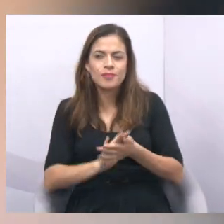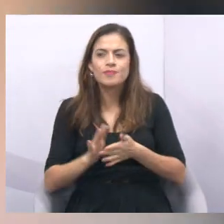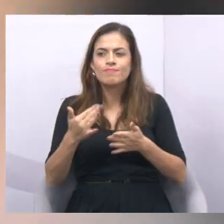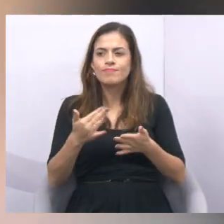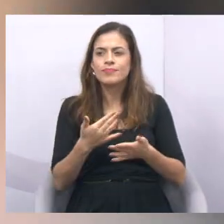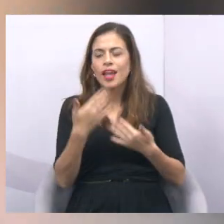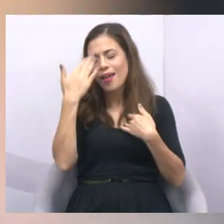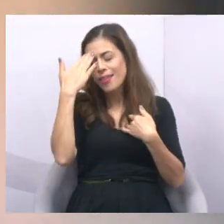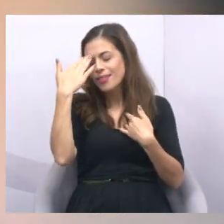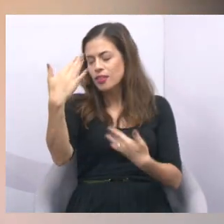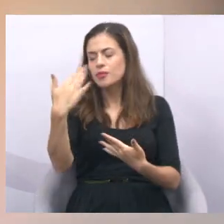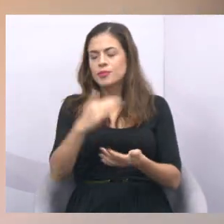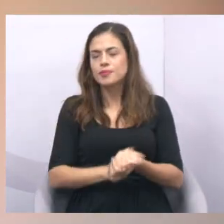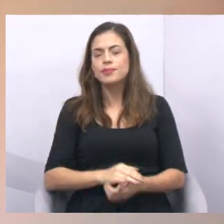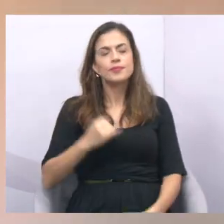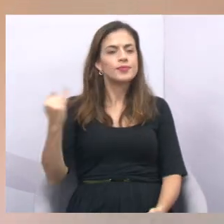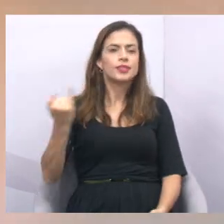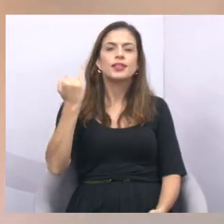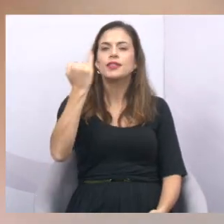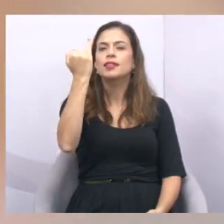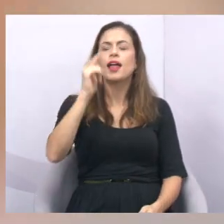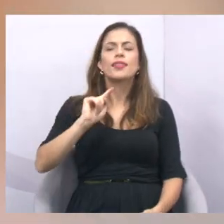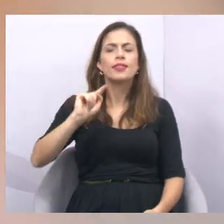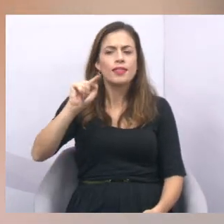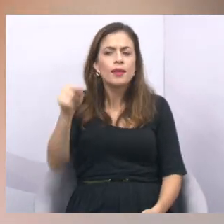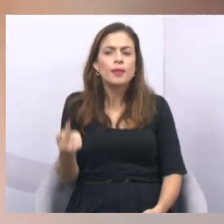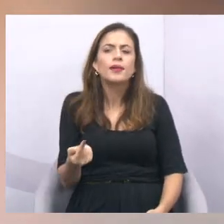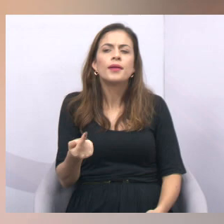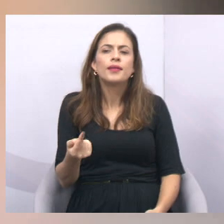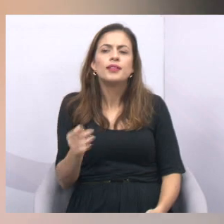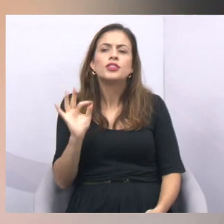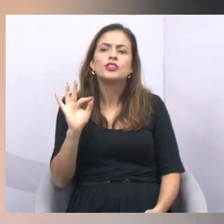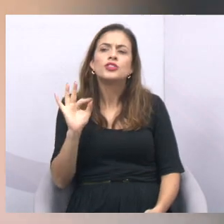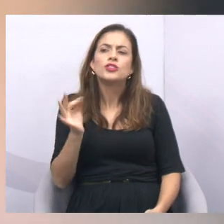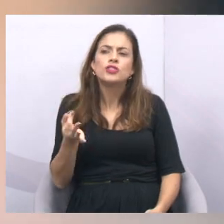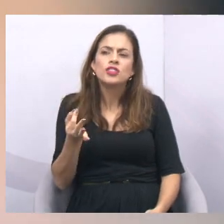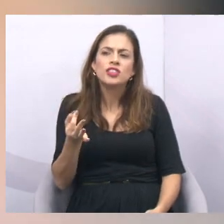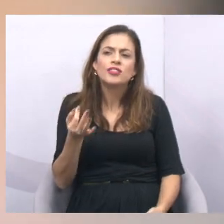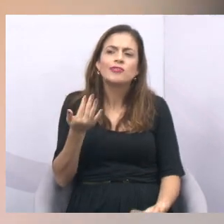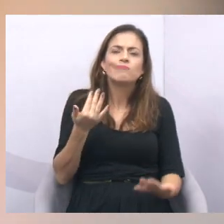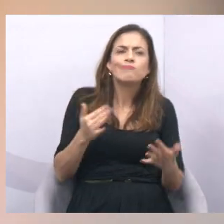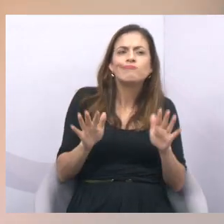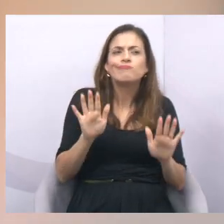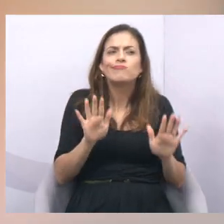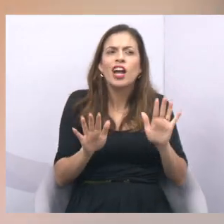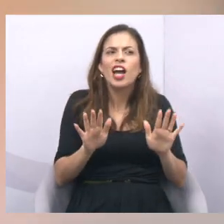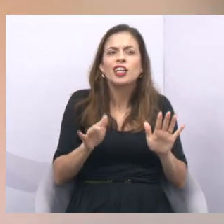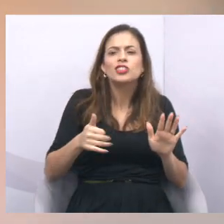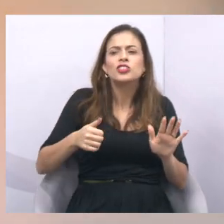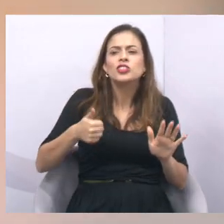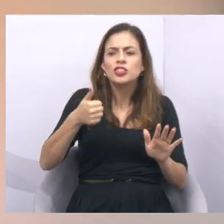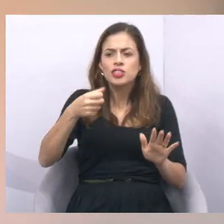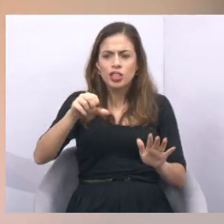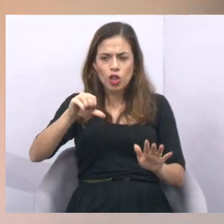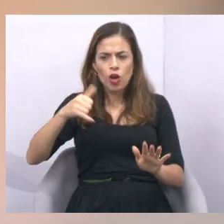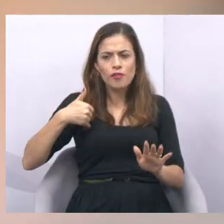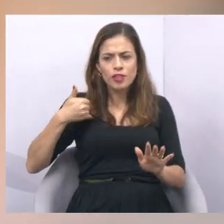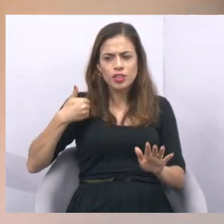o principal foi quando depois disso, eu já estava ali meio estabelecido aos meus 19 anos,